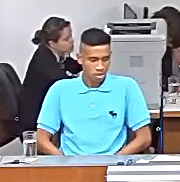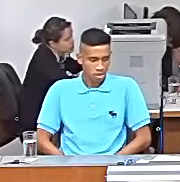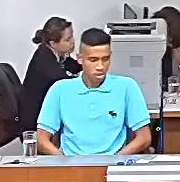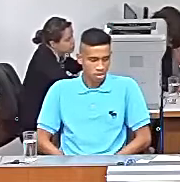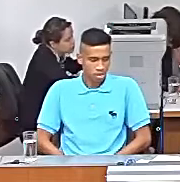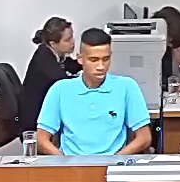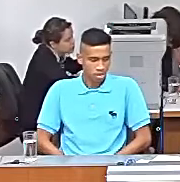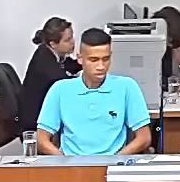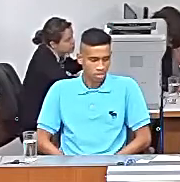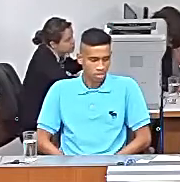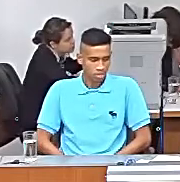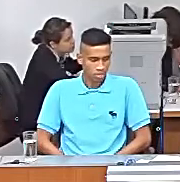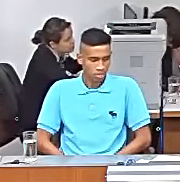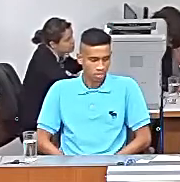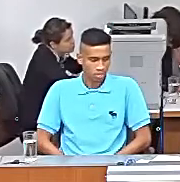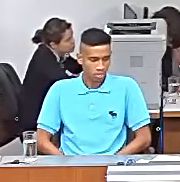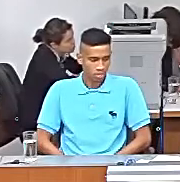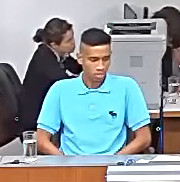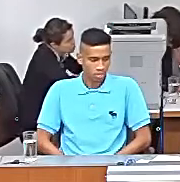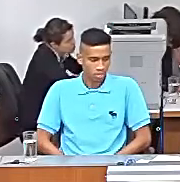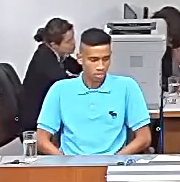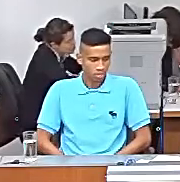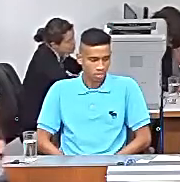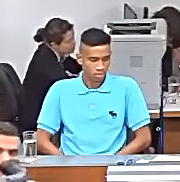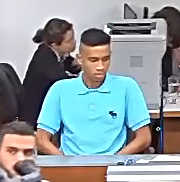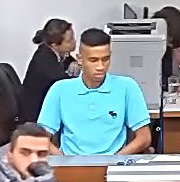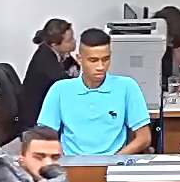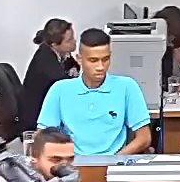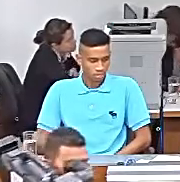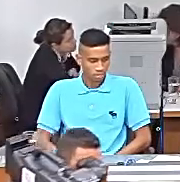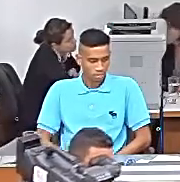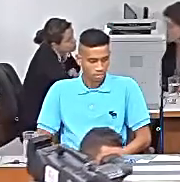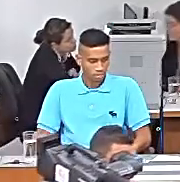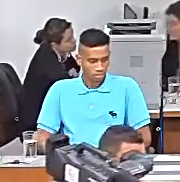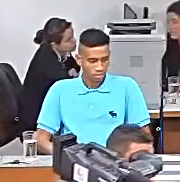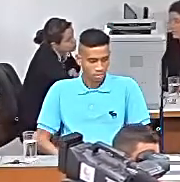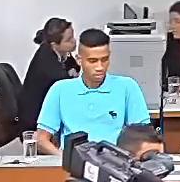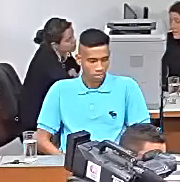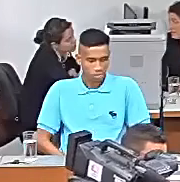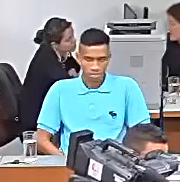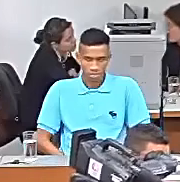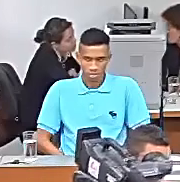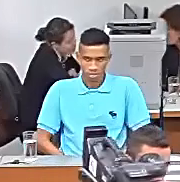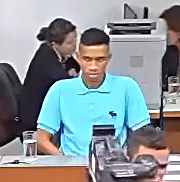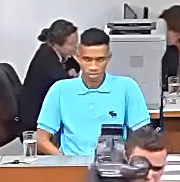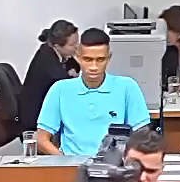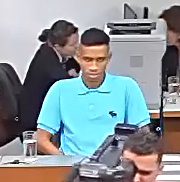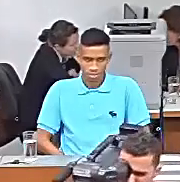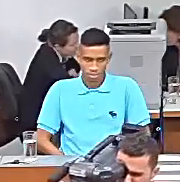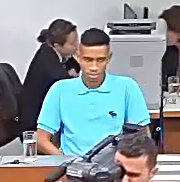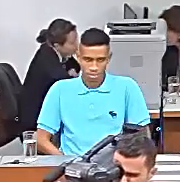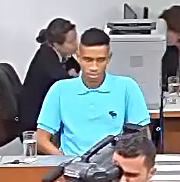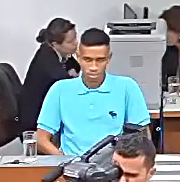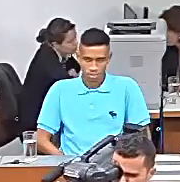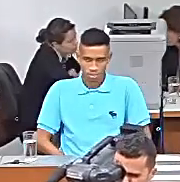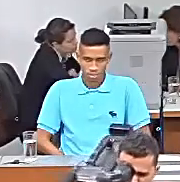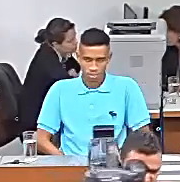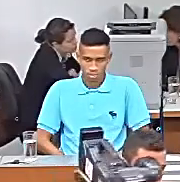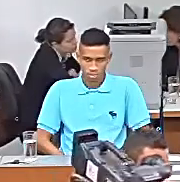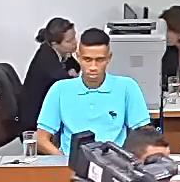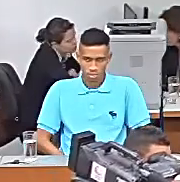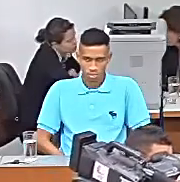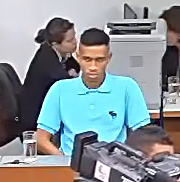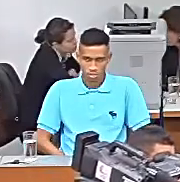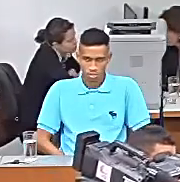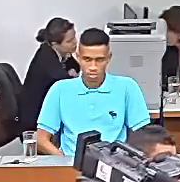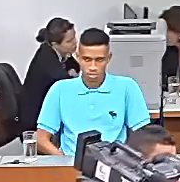o que estava no papel. E eu também gostaria de agradecer, gente, aos vereadores, né, ao vereador Reginaldo Santos,